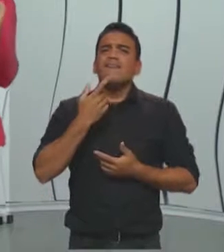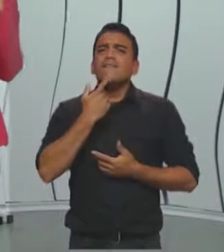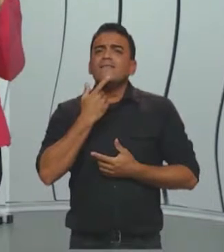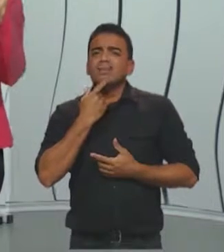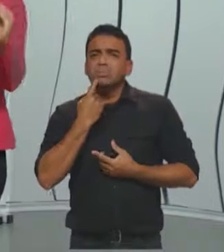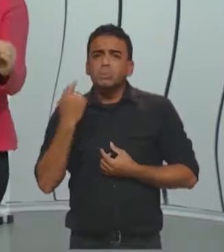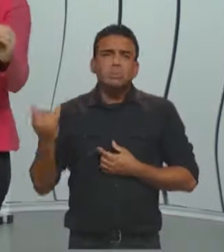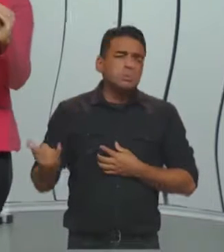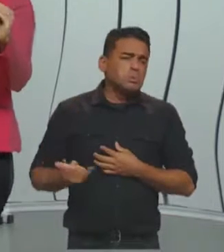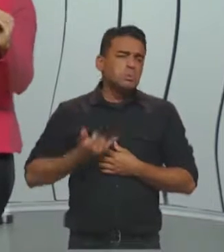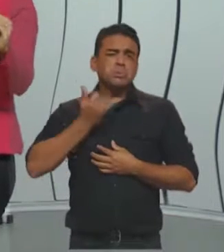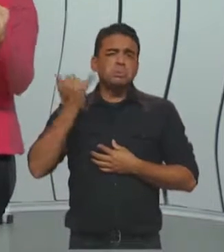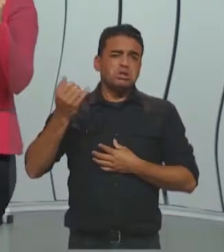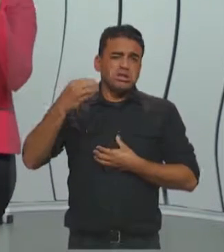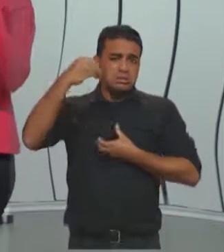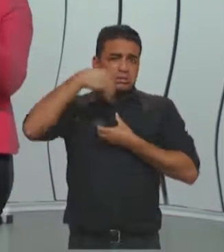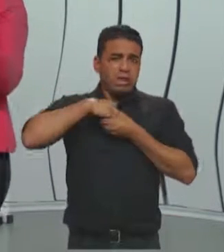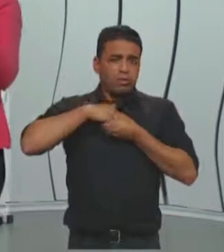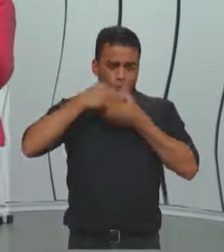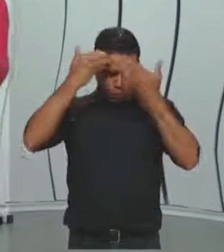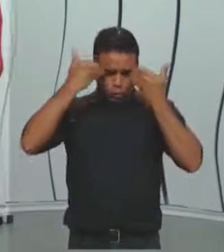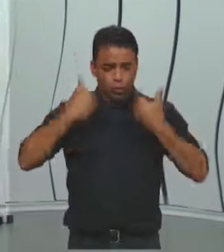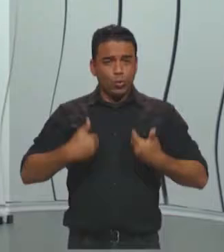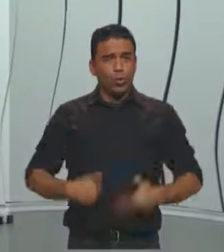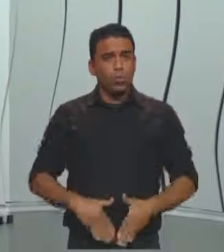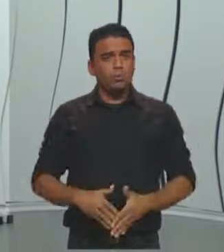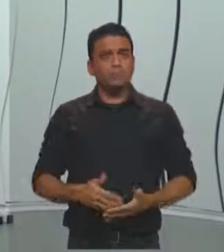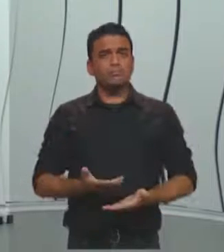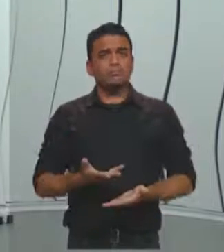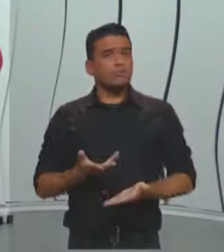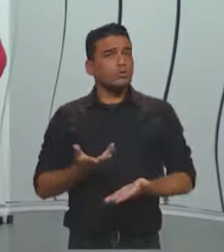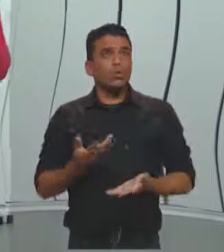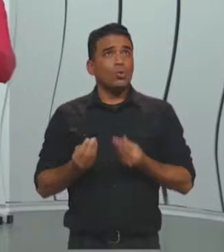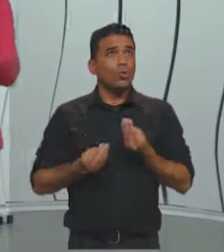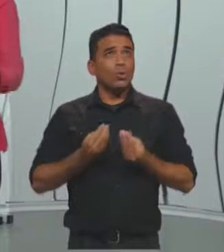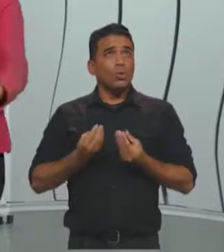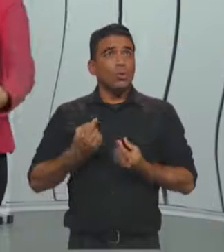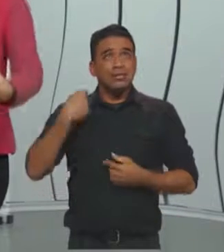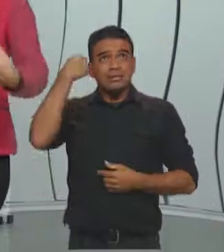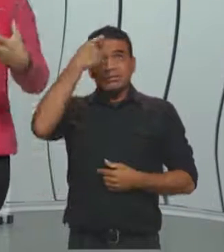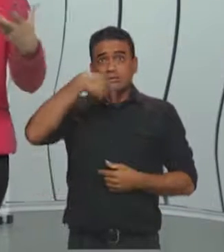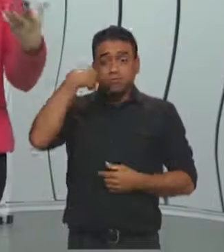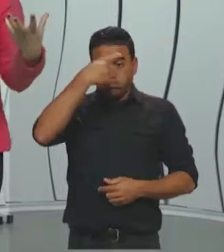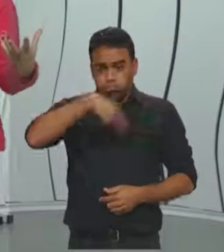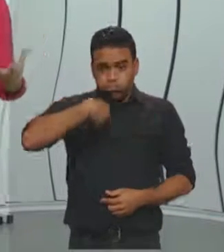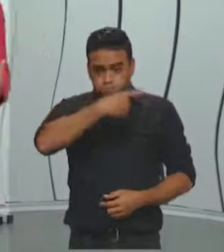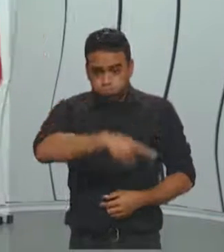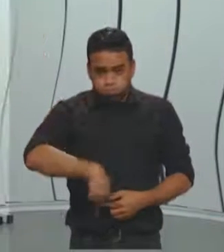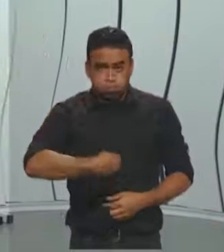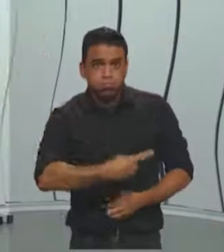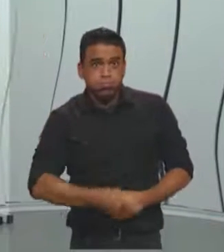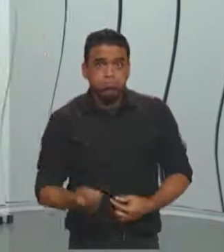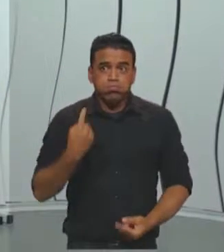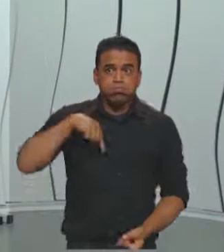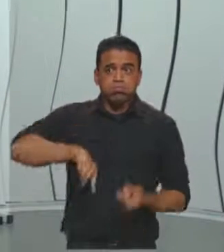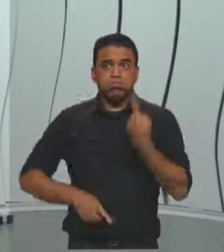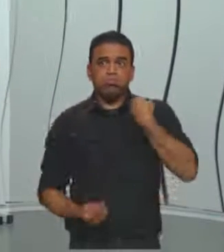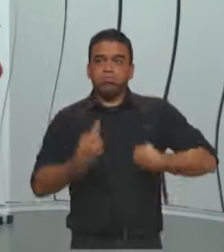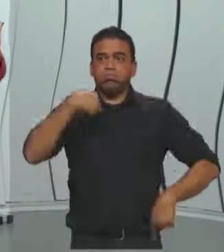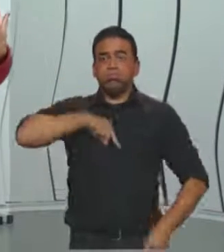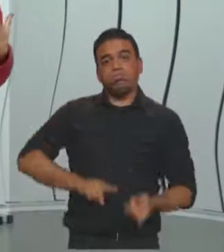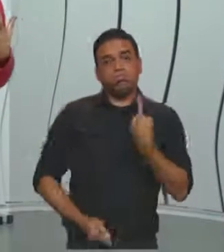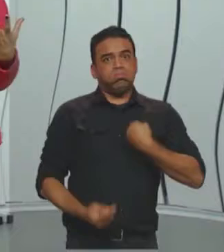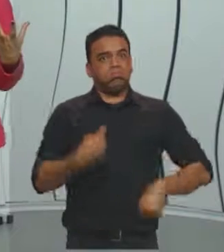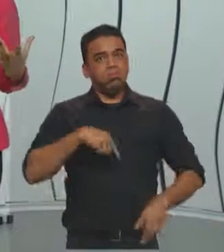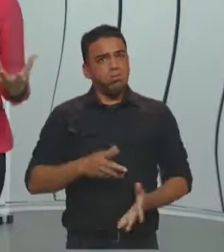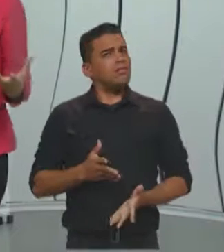importante para o nosso corpo, como esse processo de circulação ele atua no nosso corpo de uma